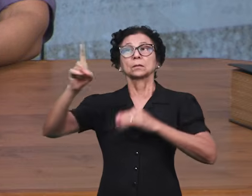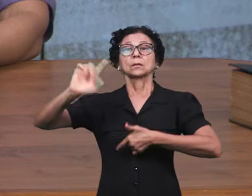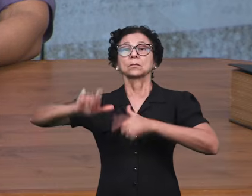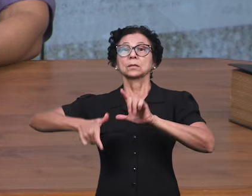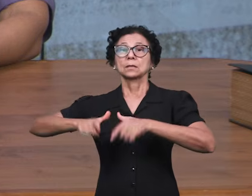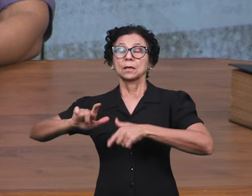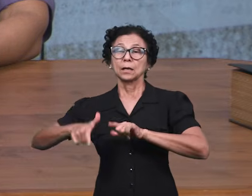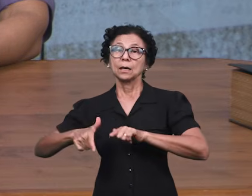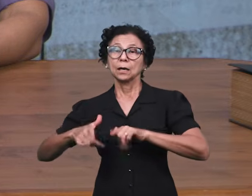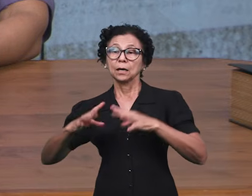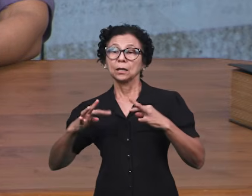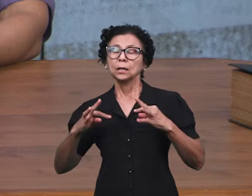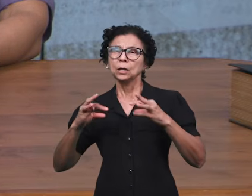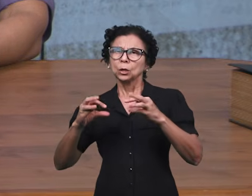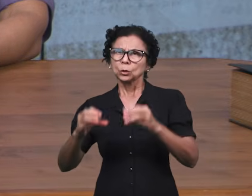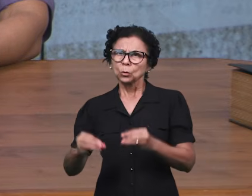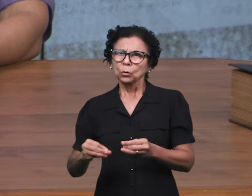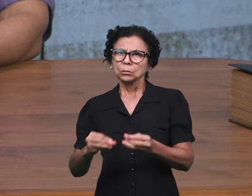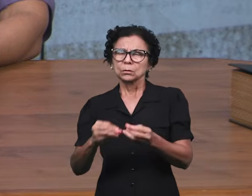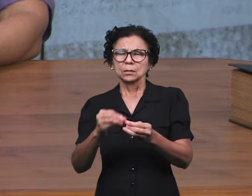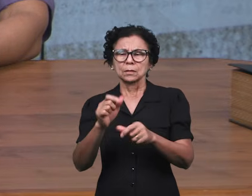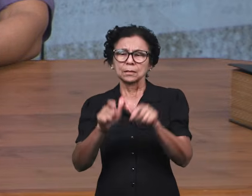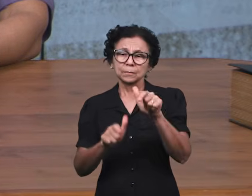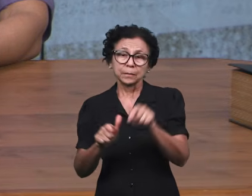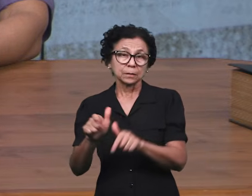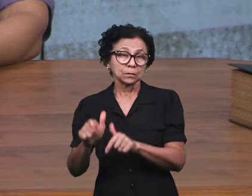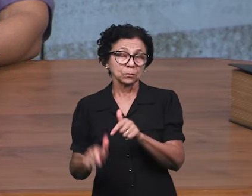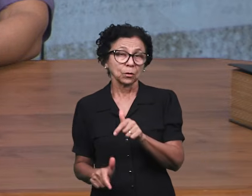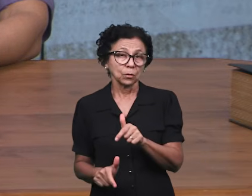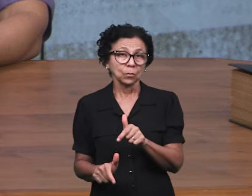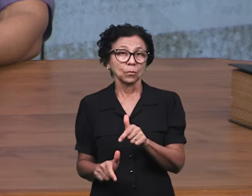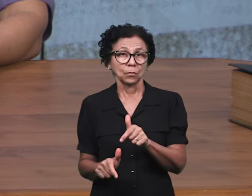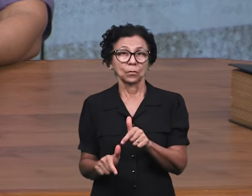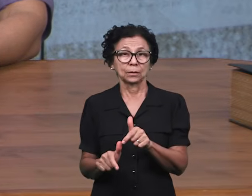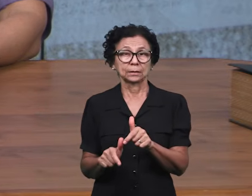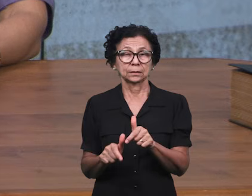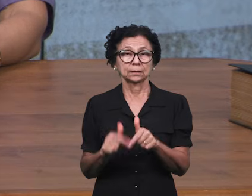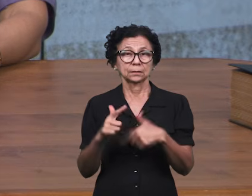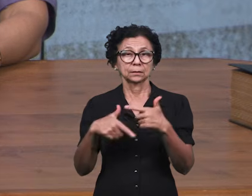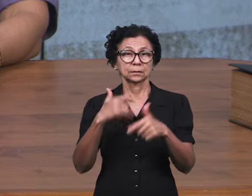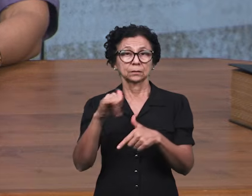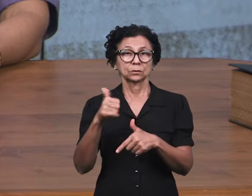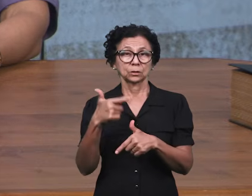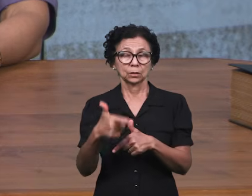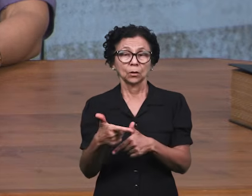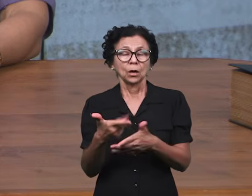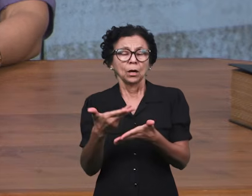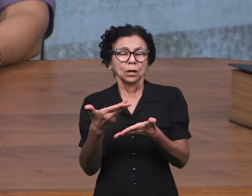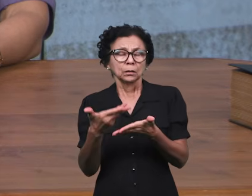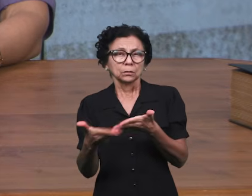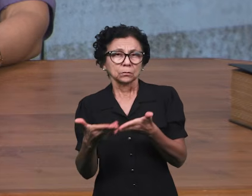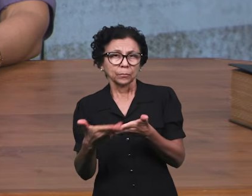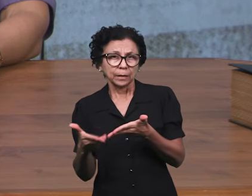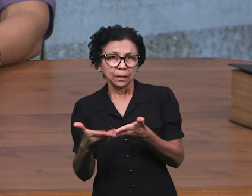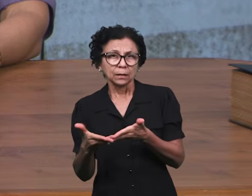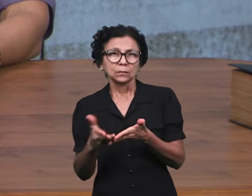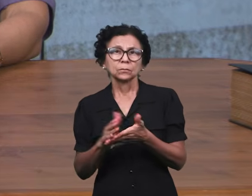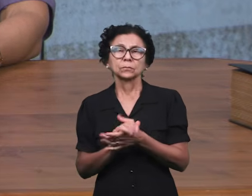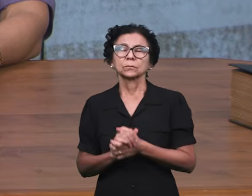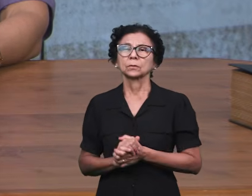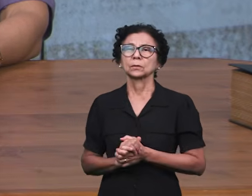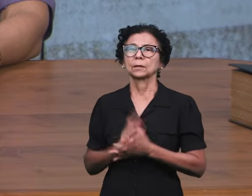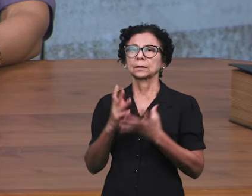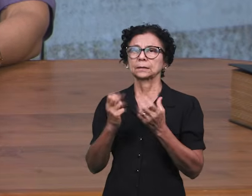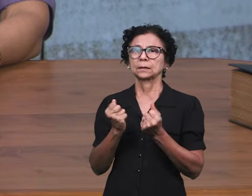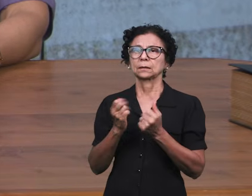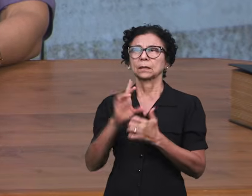resíduos se converterão, sim, os resíduos de Jacó ao Deus forte.